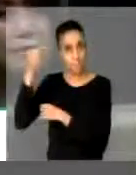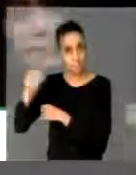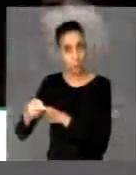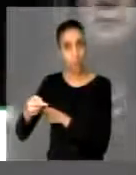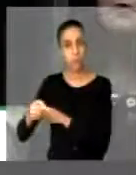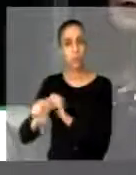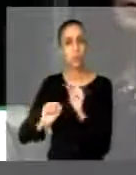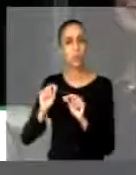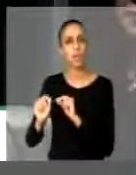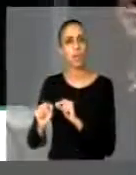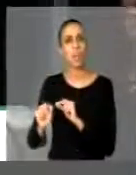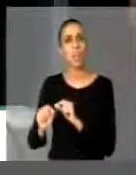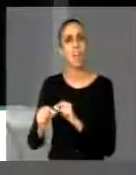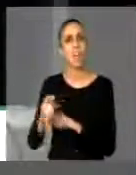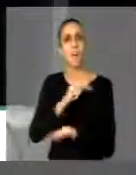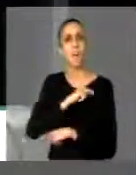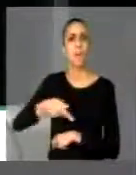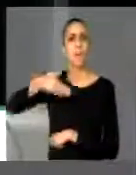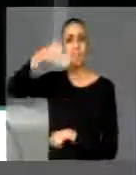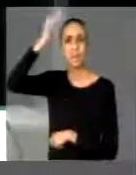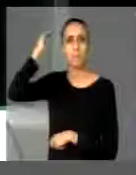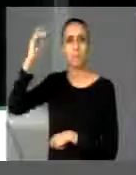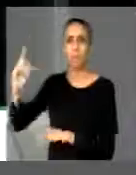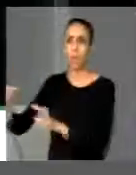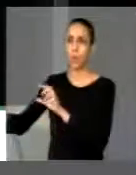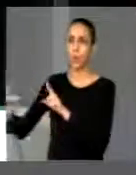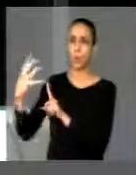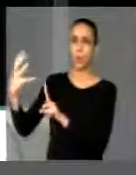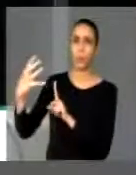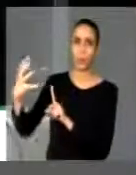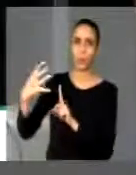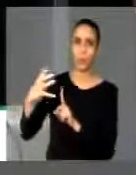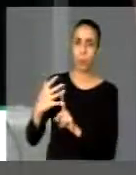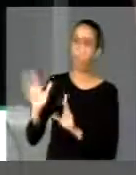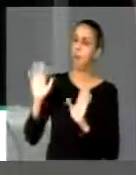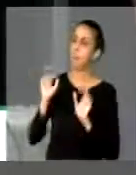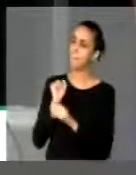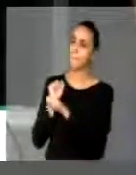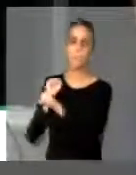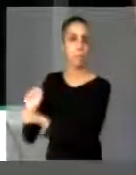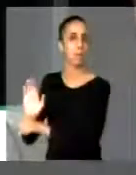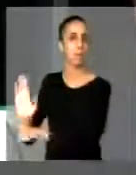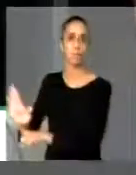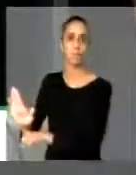das ameaças que o governo Temer está realizando às conquistas de nosso país, sobre